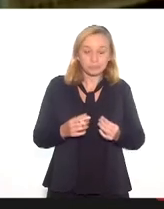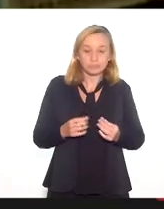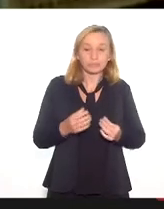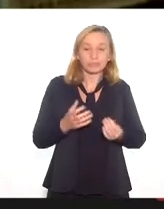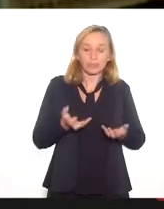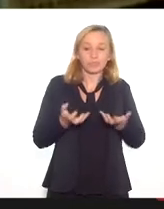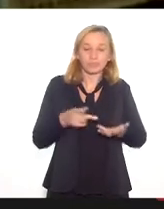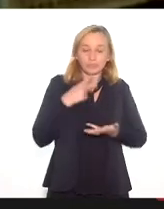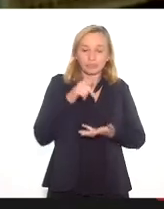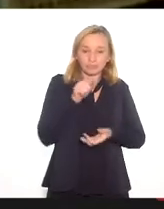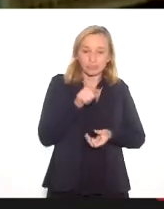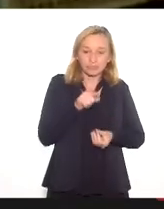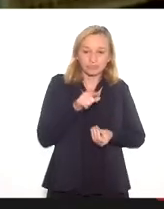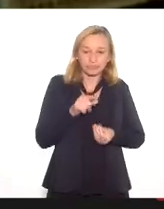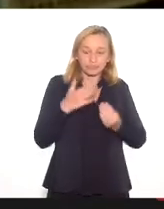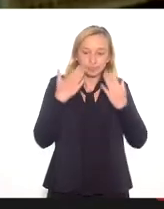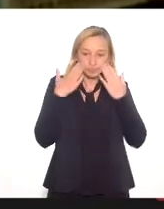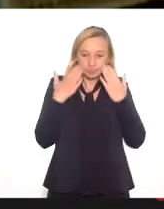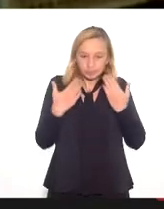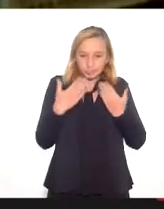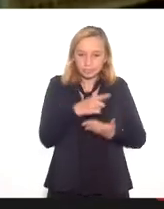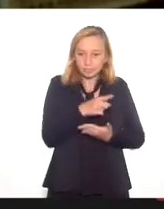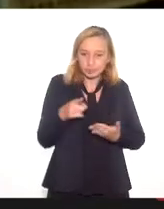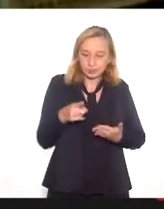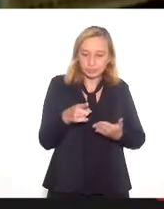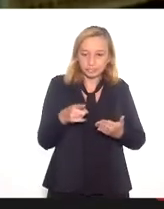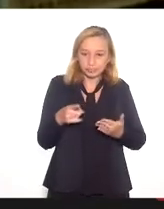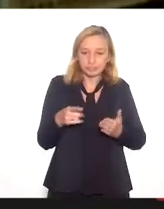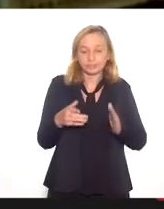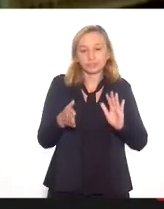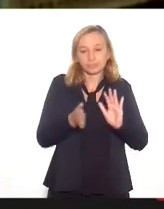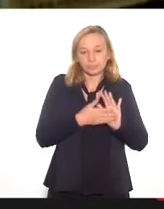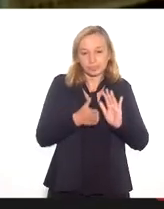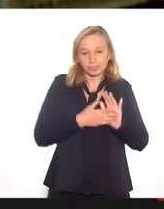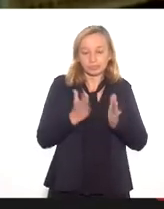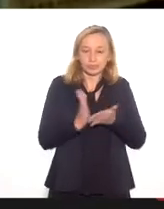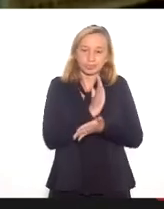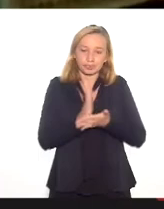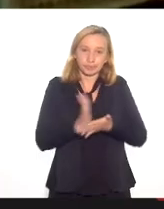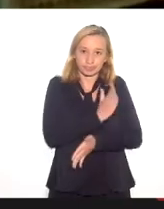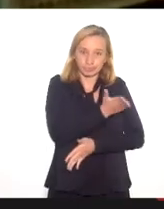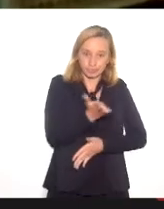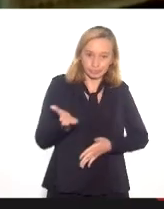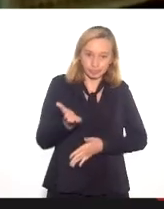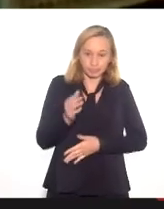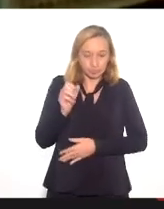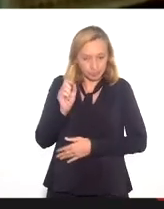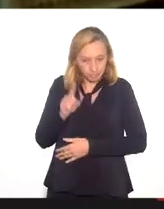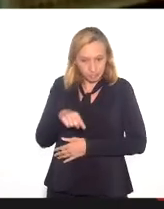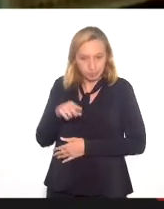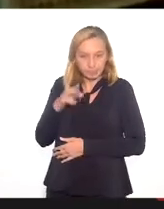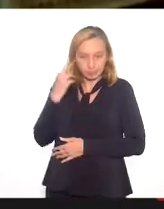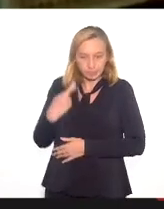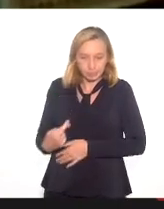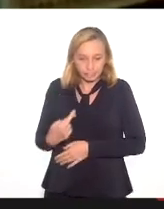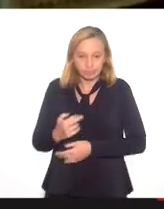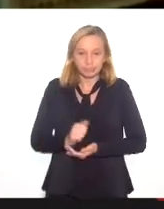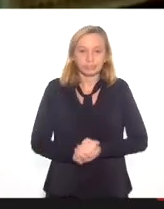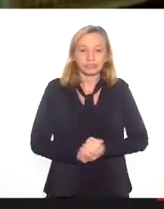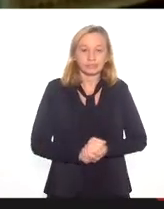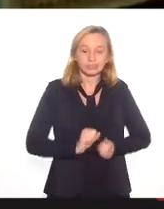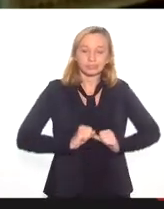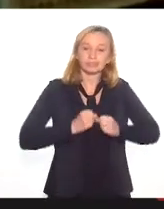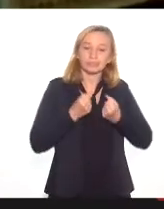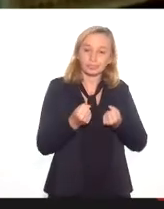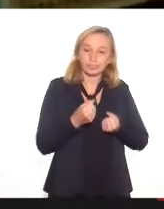desenvolver aqui é uma, na verdade, apresentar, inclusive, algumas proposições para vocês, tá, Renato? Eu vou cometer essa ousadia